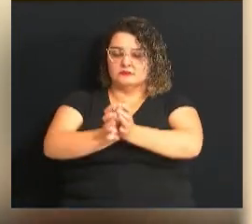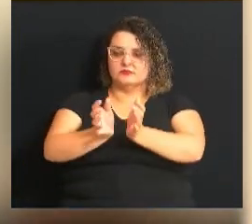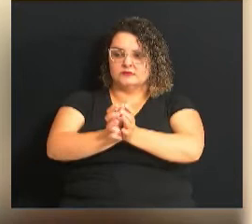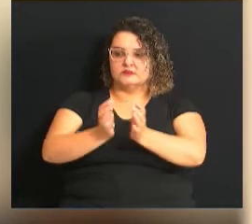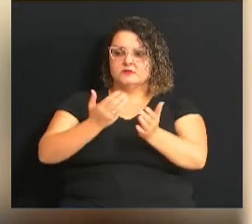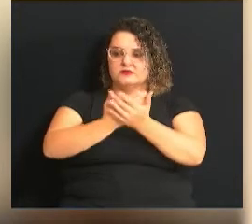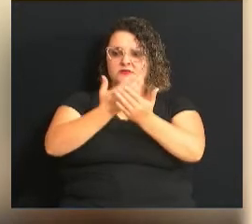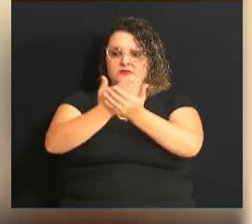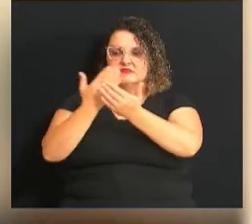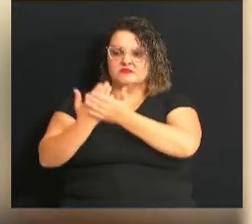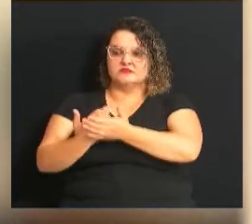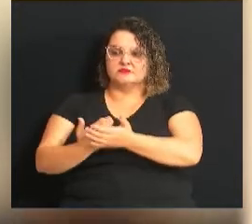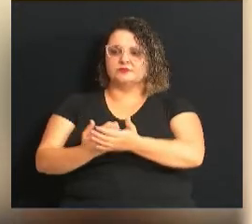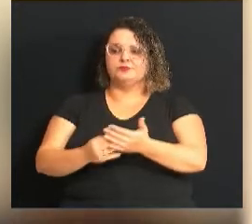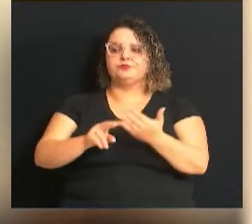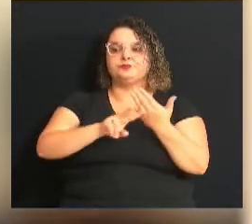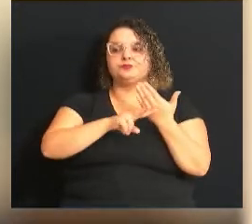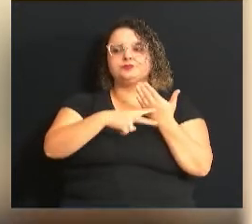os efeitos